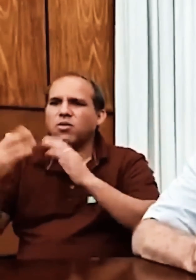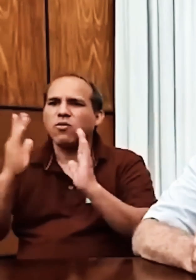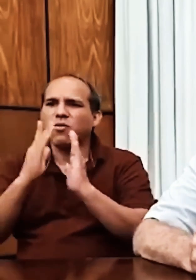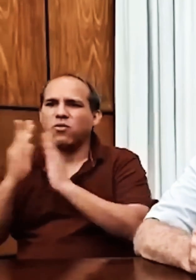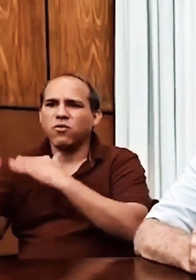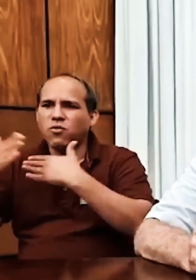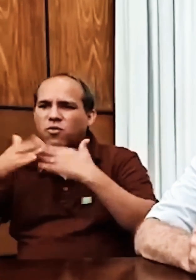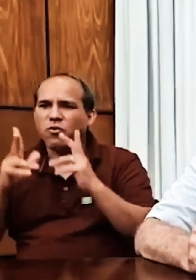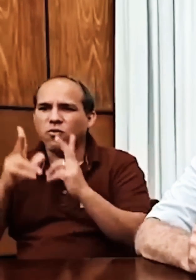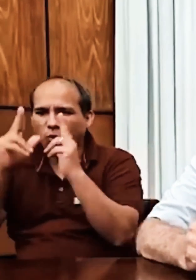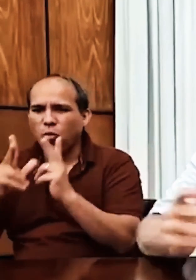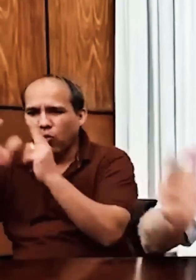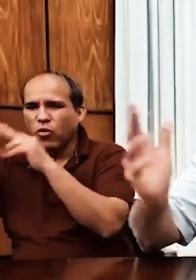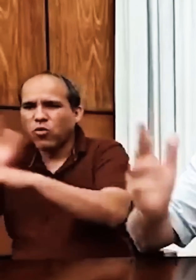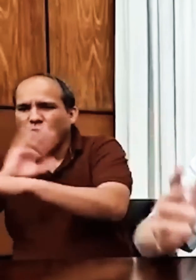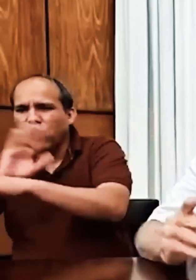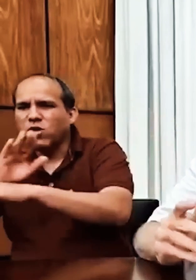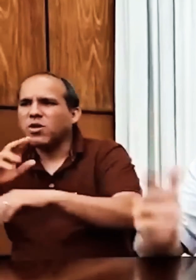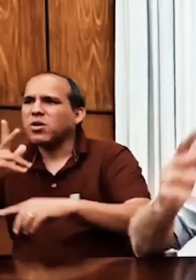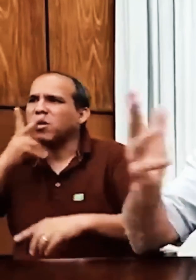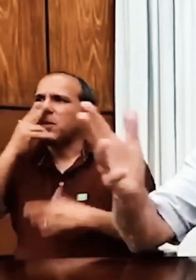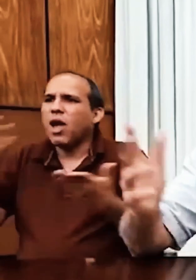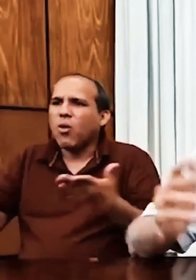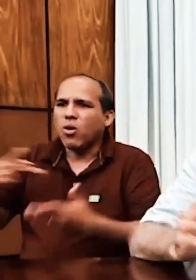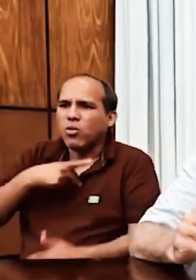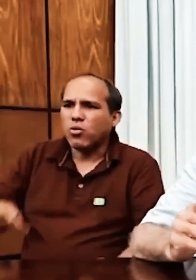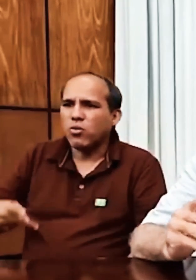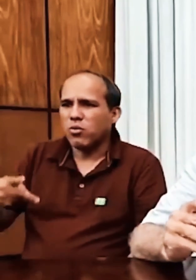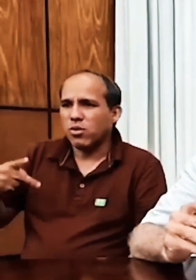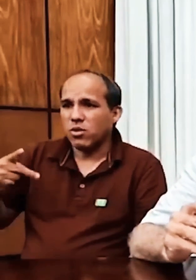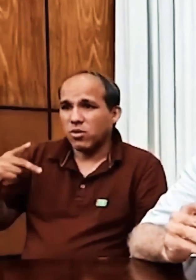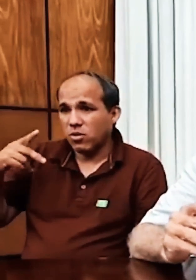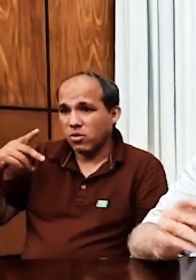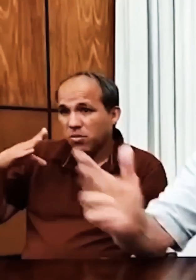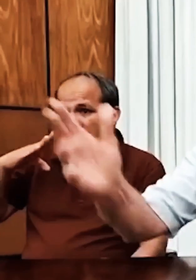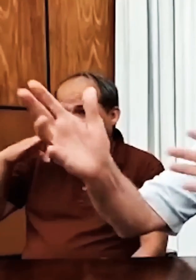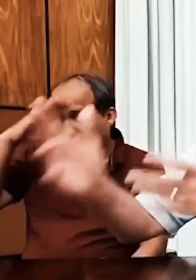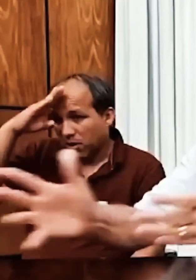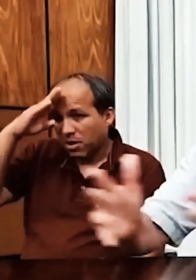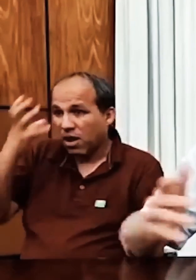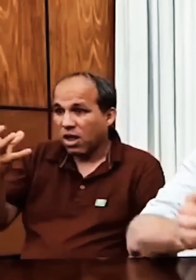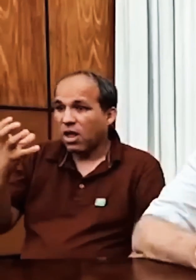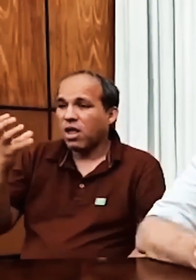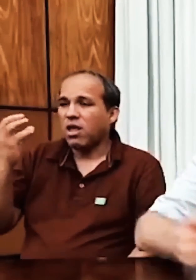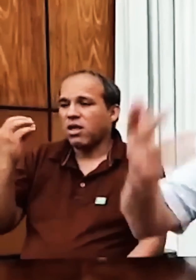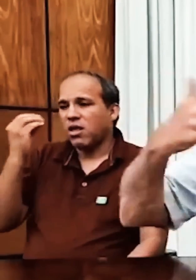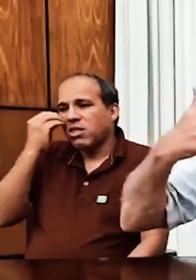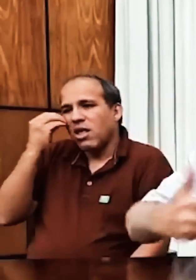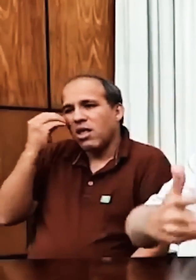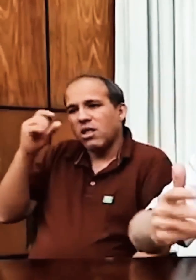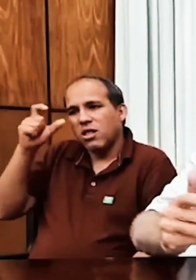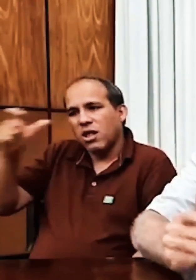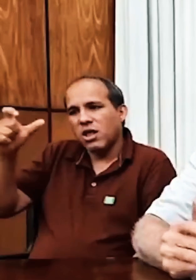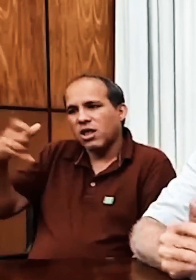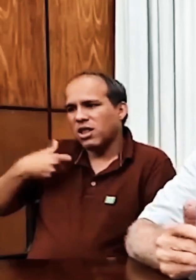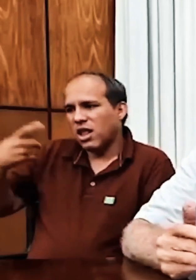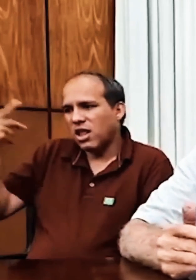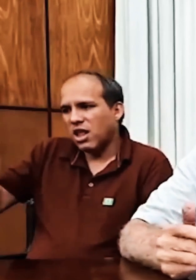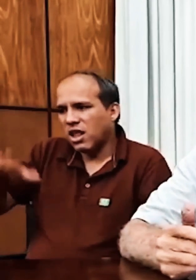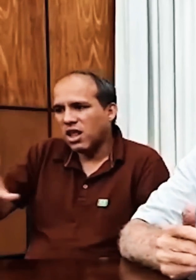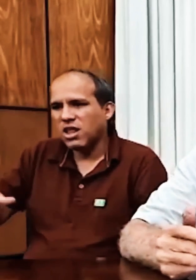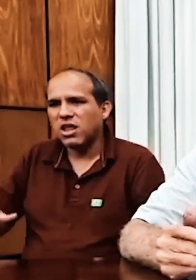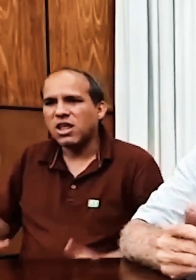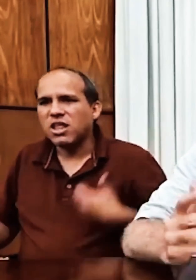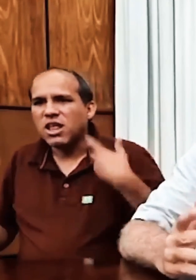República tivesse interesse com aquelas crianças, idade da minha filha,